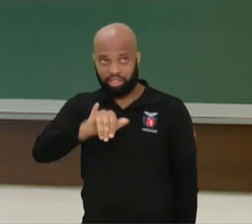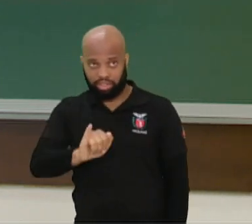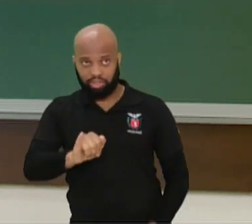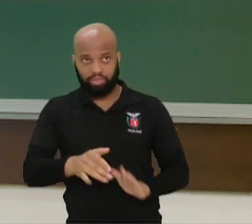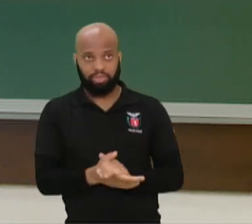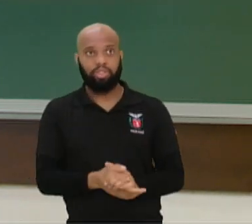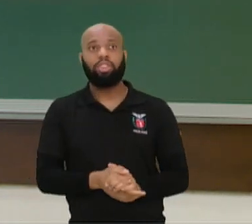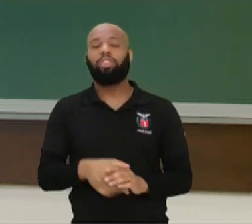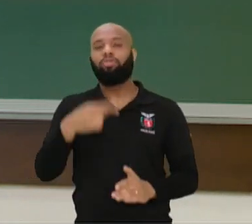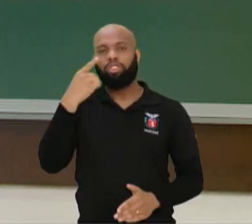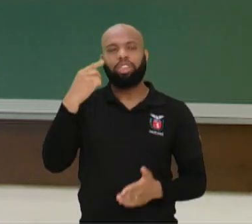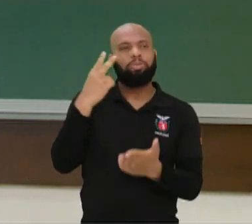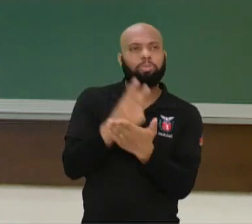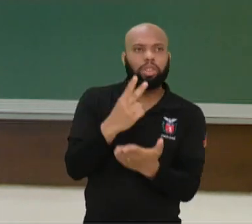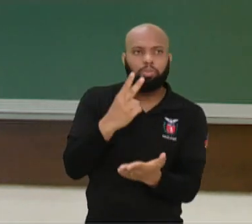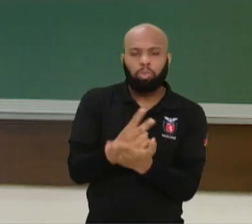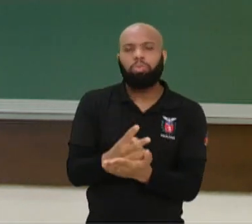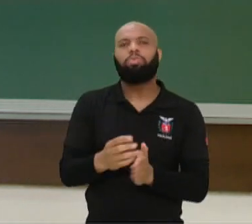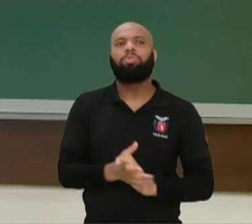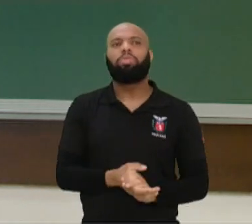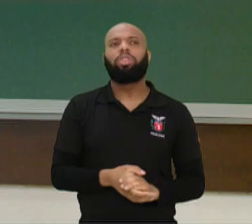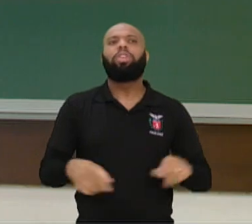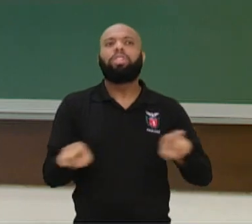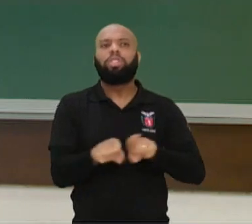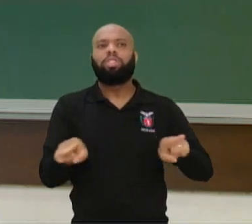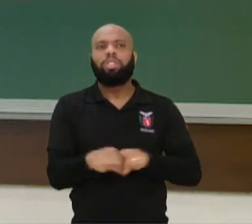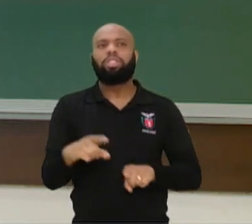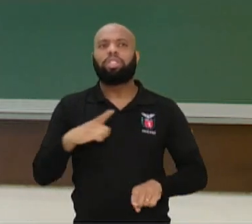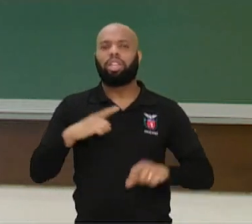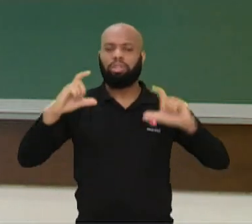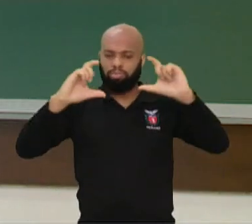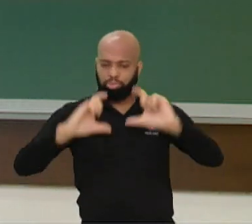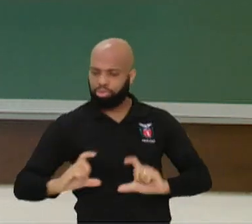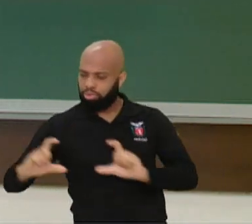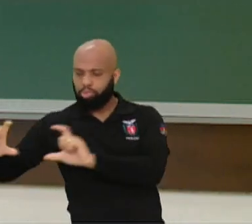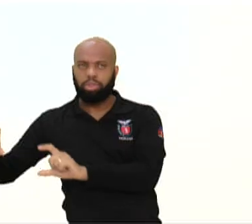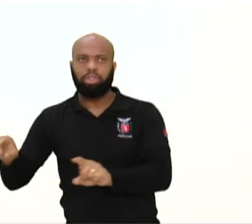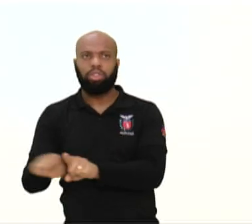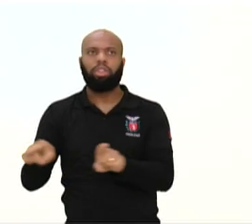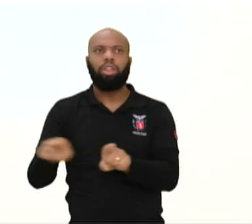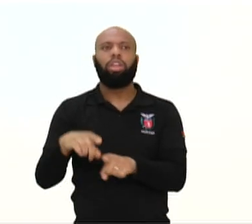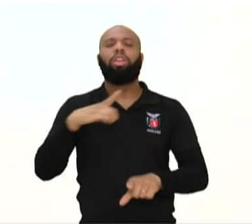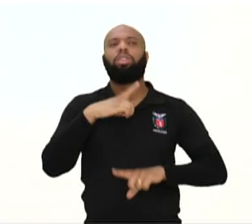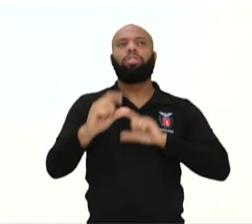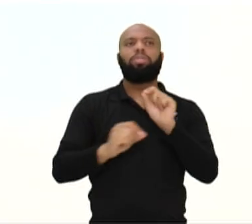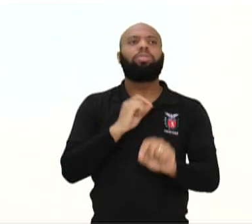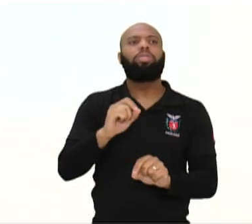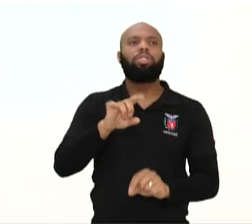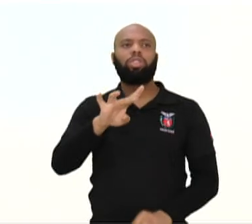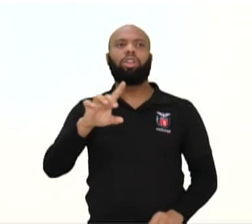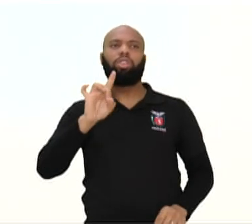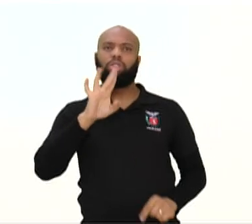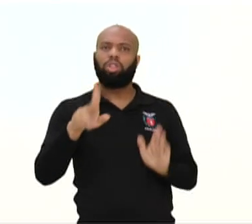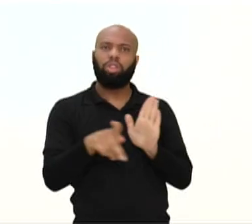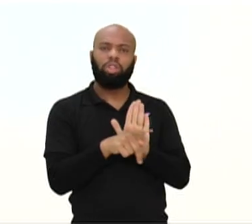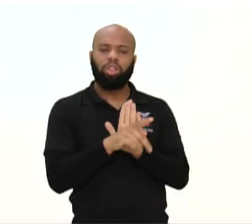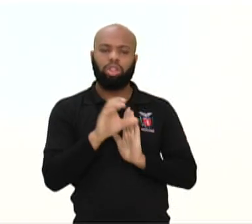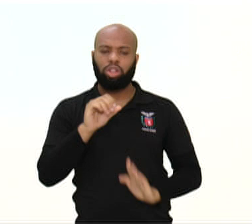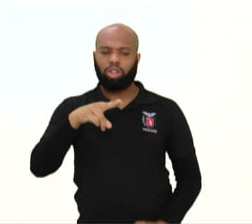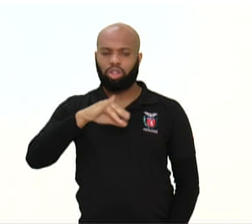i, repetir, e aqui, tanto no numerador quanto no denominador, eu coloquei somente o conjugado